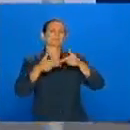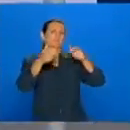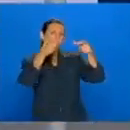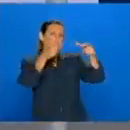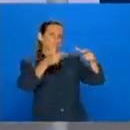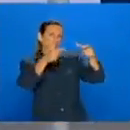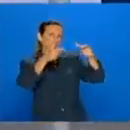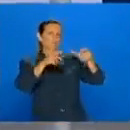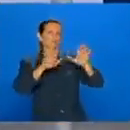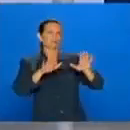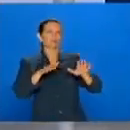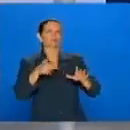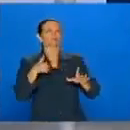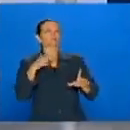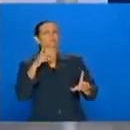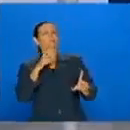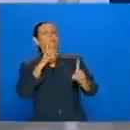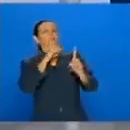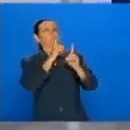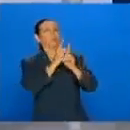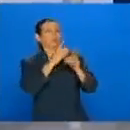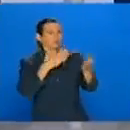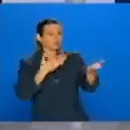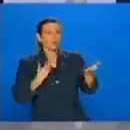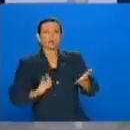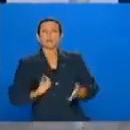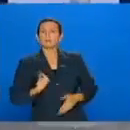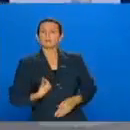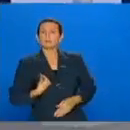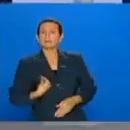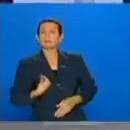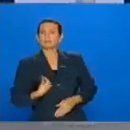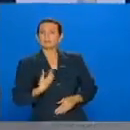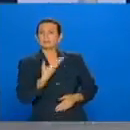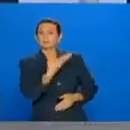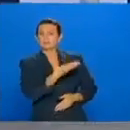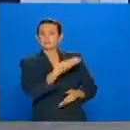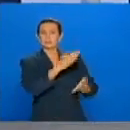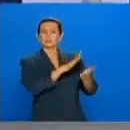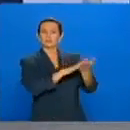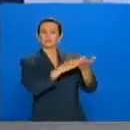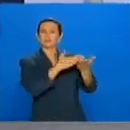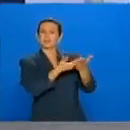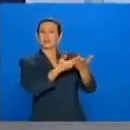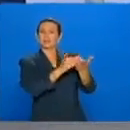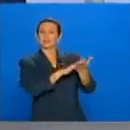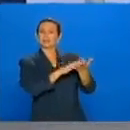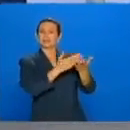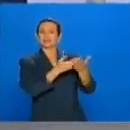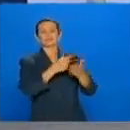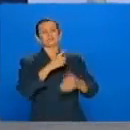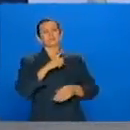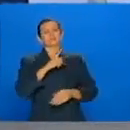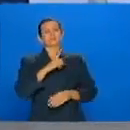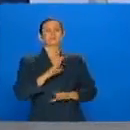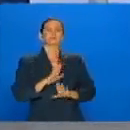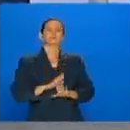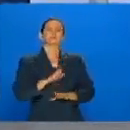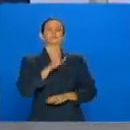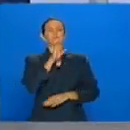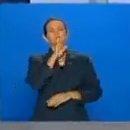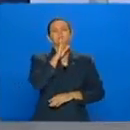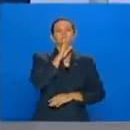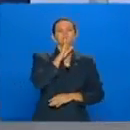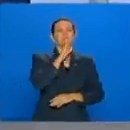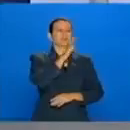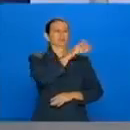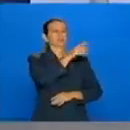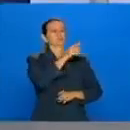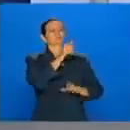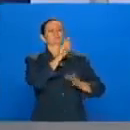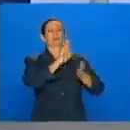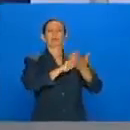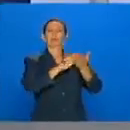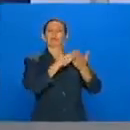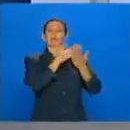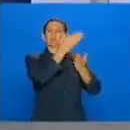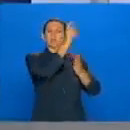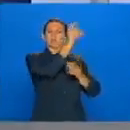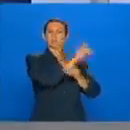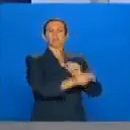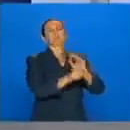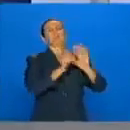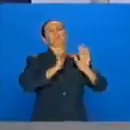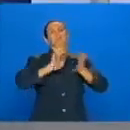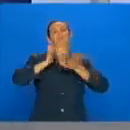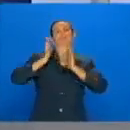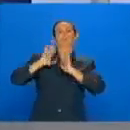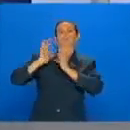cheguei lá me deparei com outro profissional de tradutor, tradutor-intérprete de língua de sinais, o qual estava realizando a